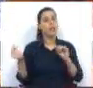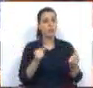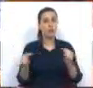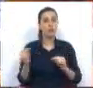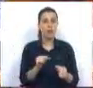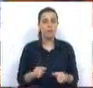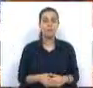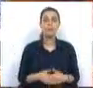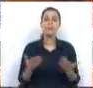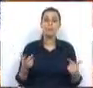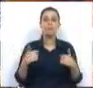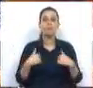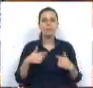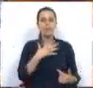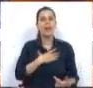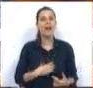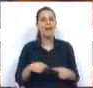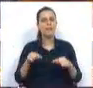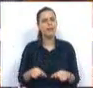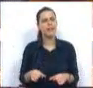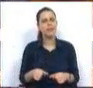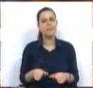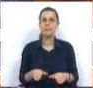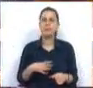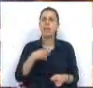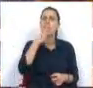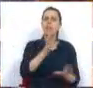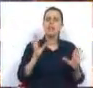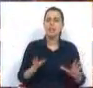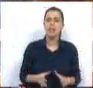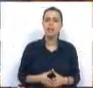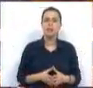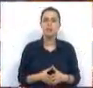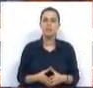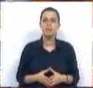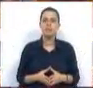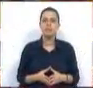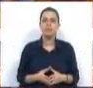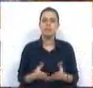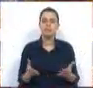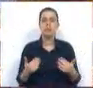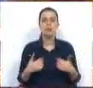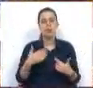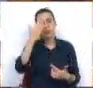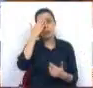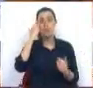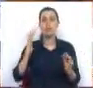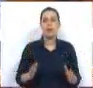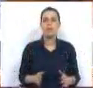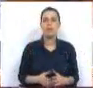discussão. E aquilo que eu aqui gostaria de vos dizer é que nós